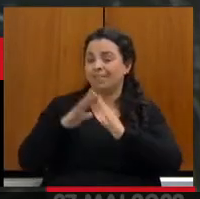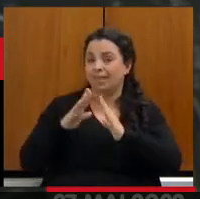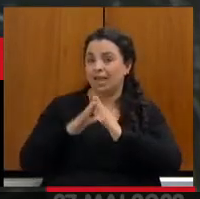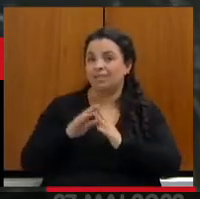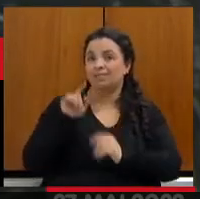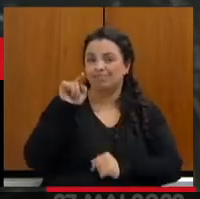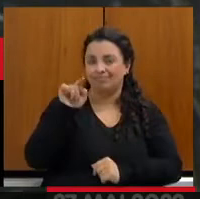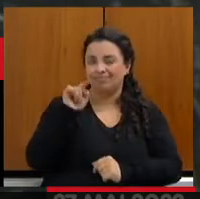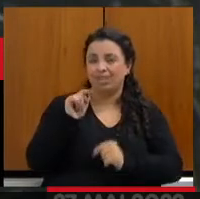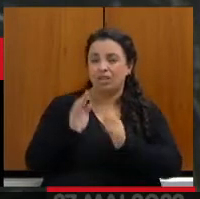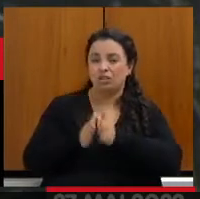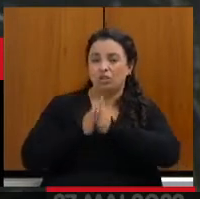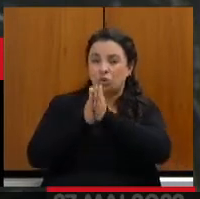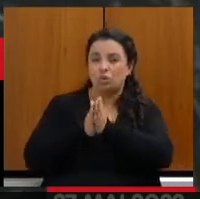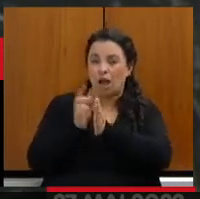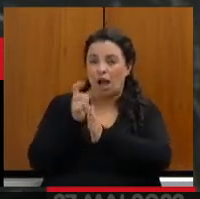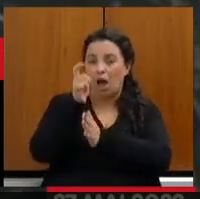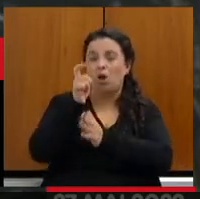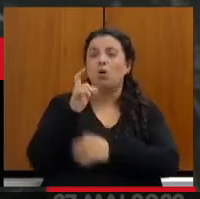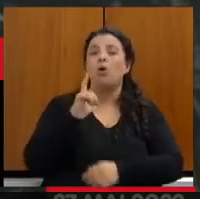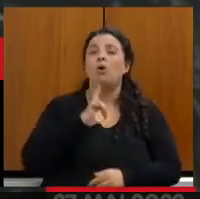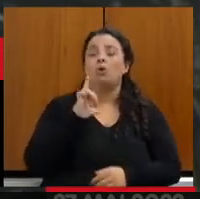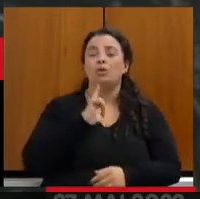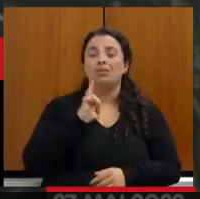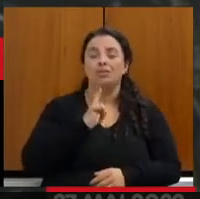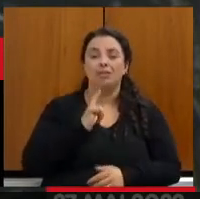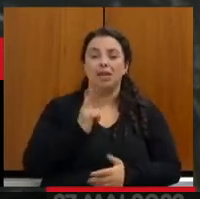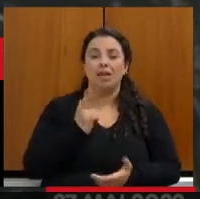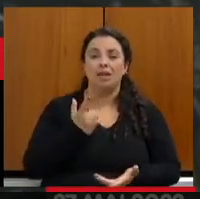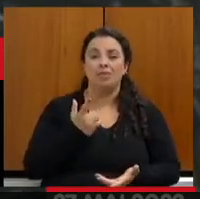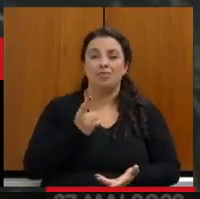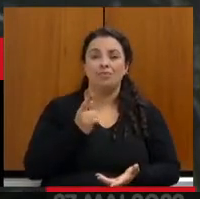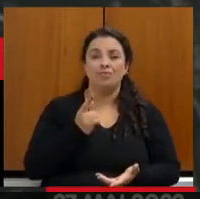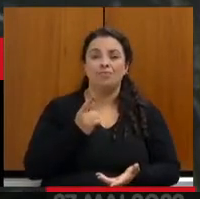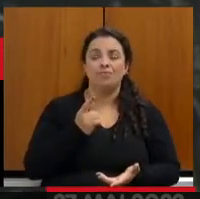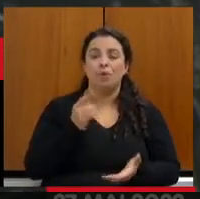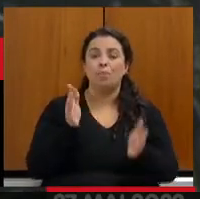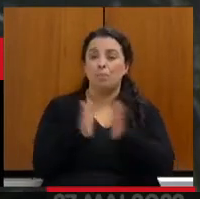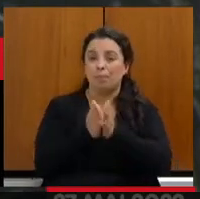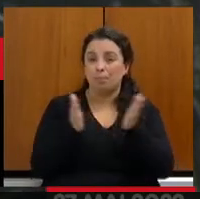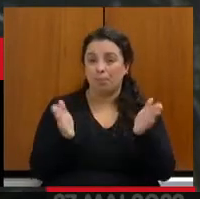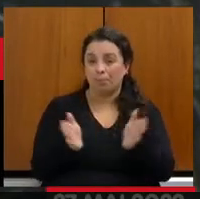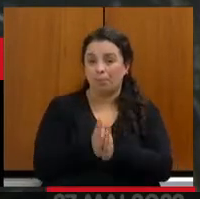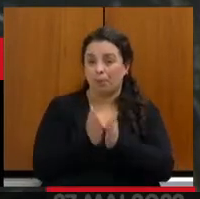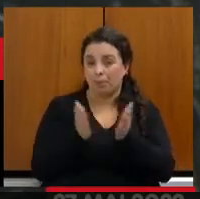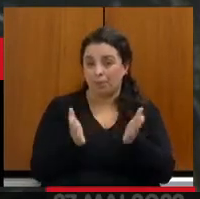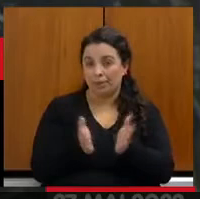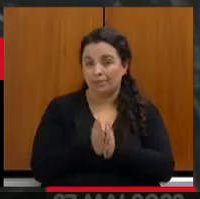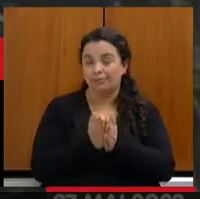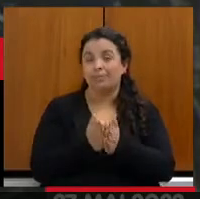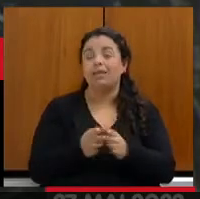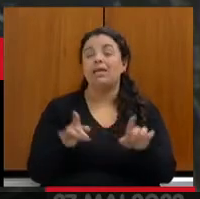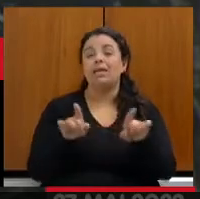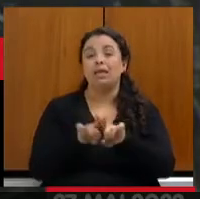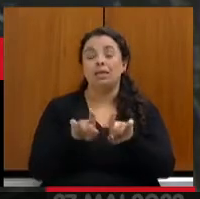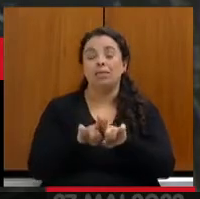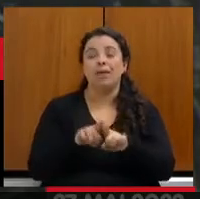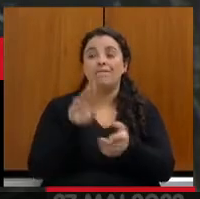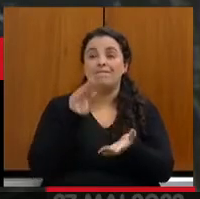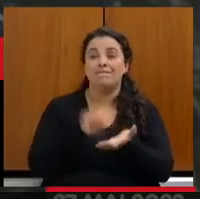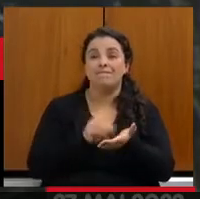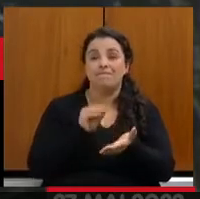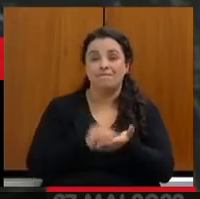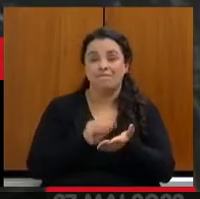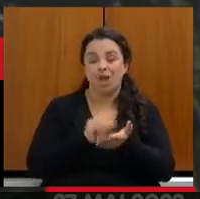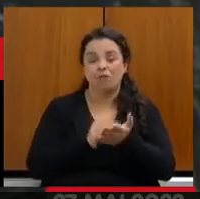deficiência uma carência na verdade financeira muito grande e a gente tem uma deficiência jurídica